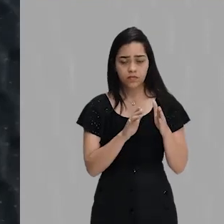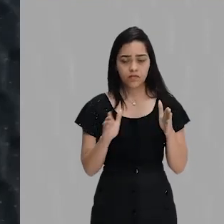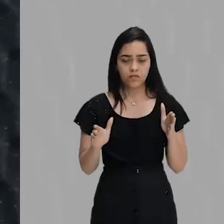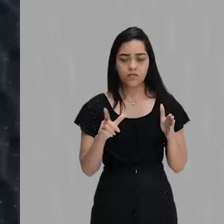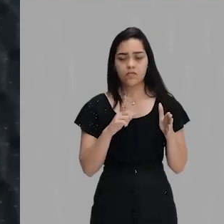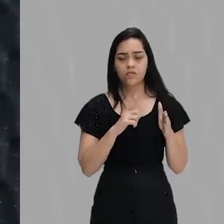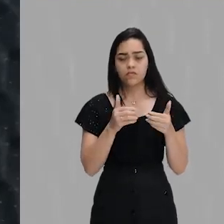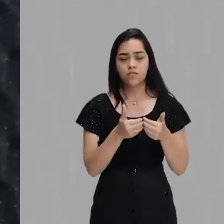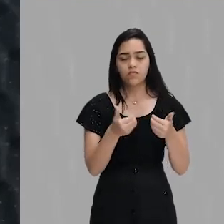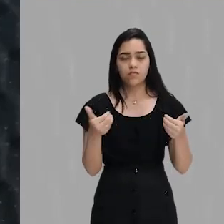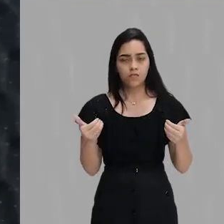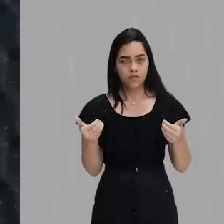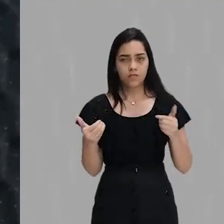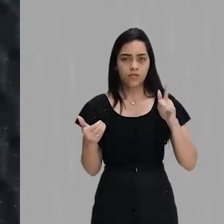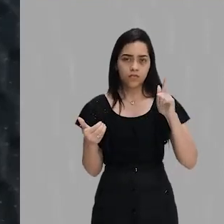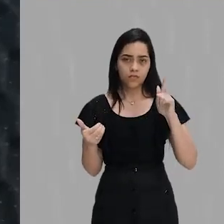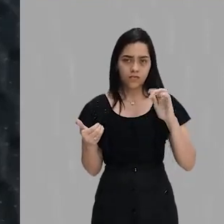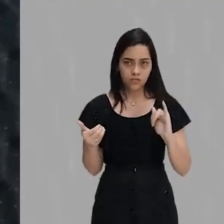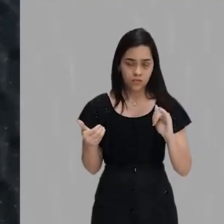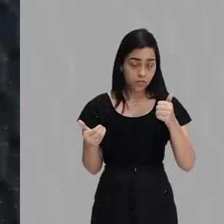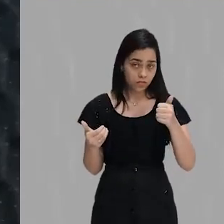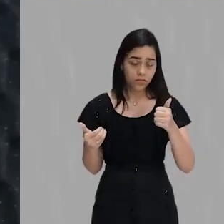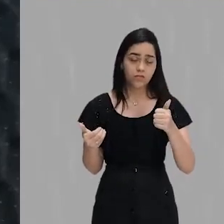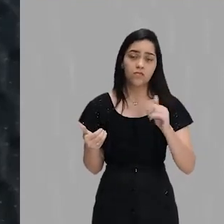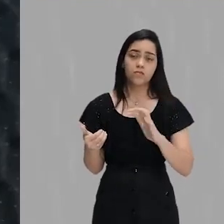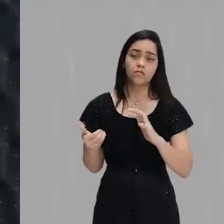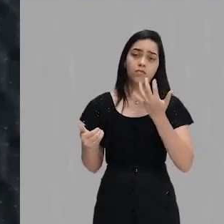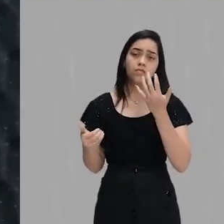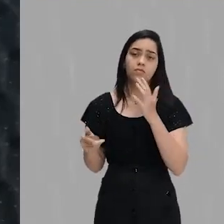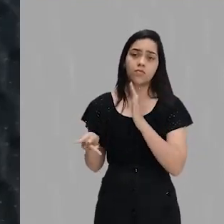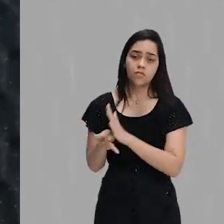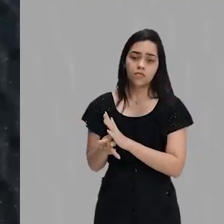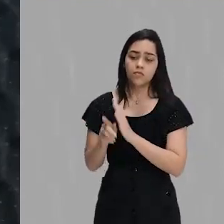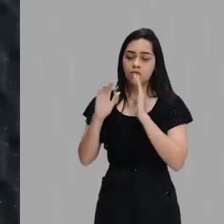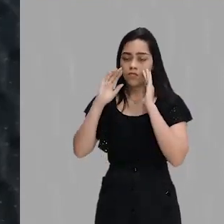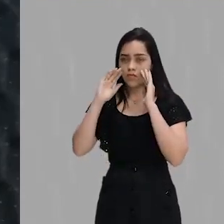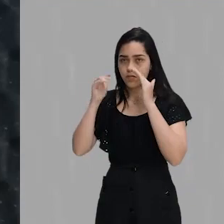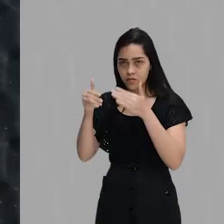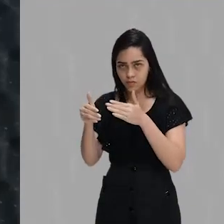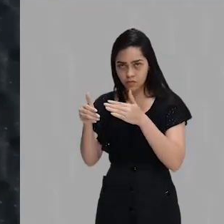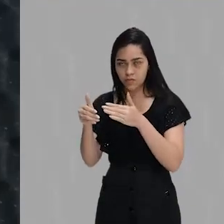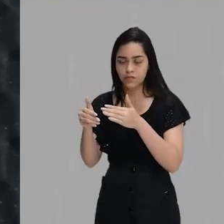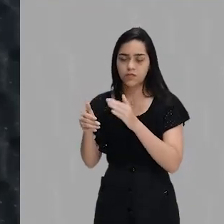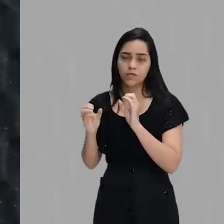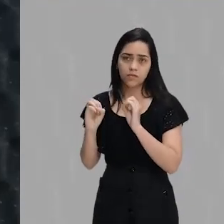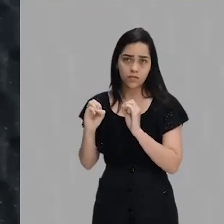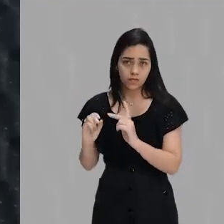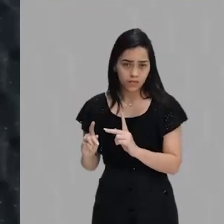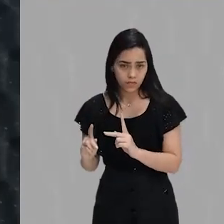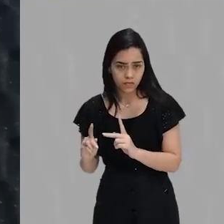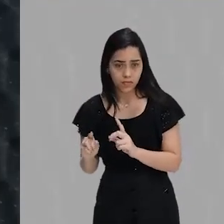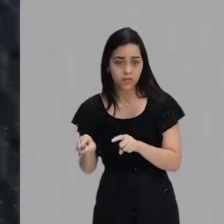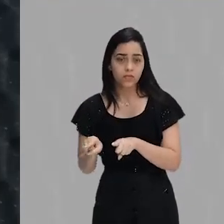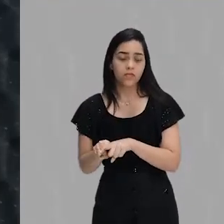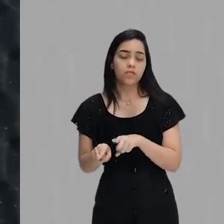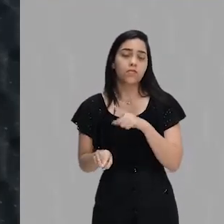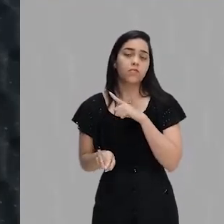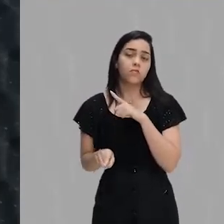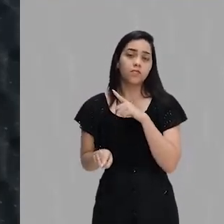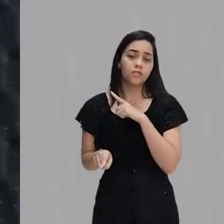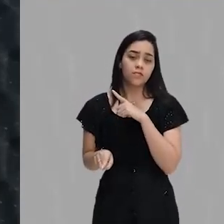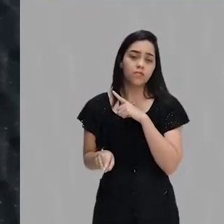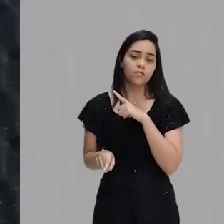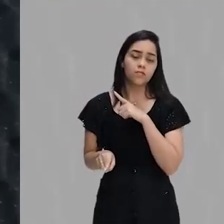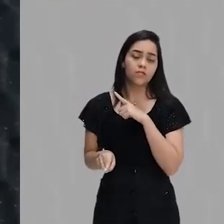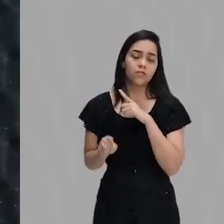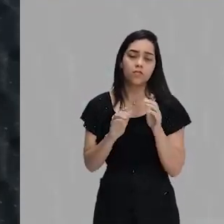uma subdivisão do intervalo G1. E ocorre em células altamente especializadas, ok? E aí nós temos no